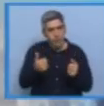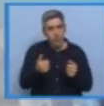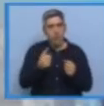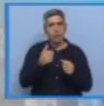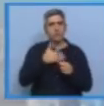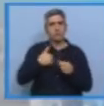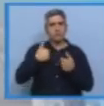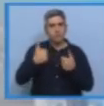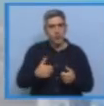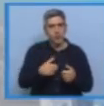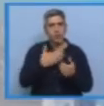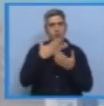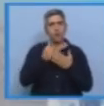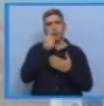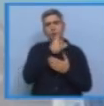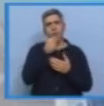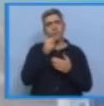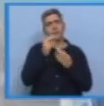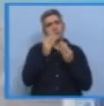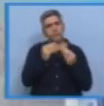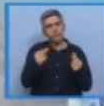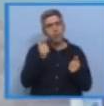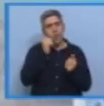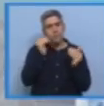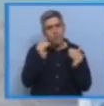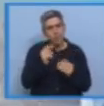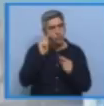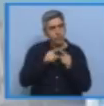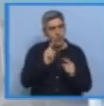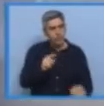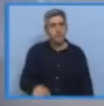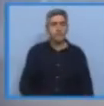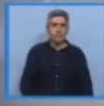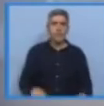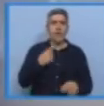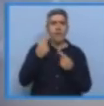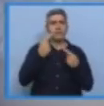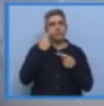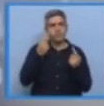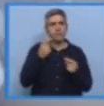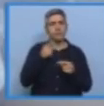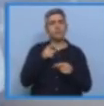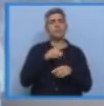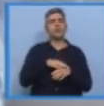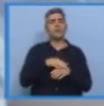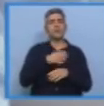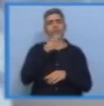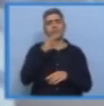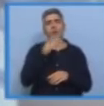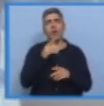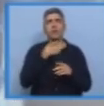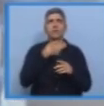bem-estar, o amenizar do sofrimento, o aliviar do sofrimento. São apresentados às vezes argumentos nesta questão